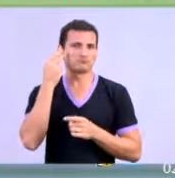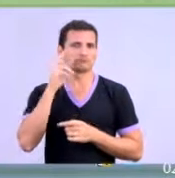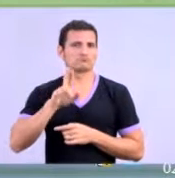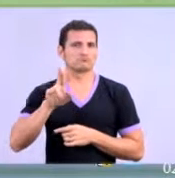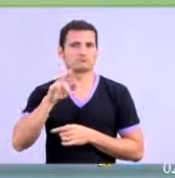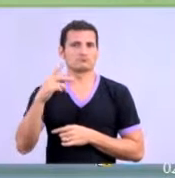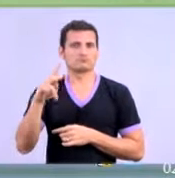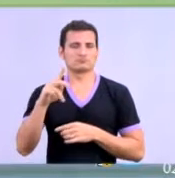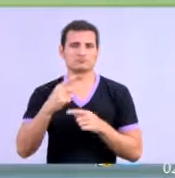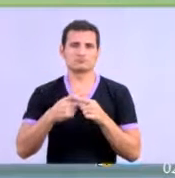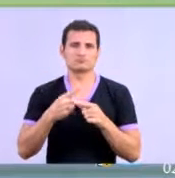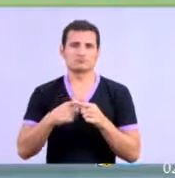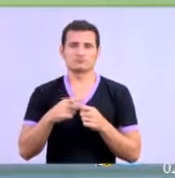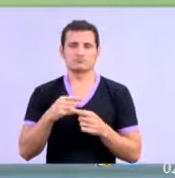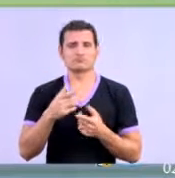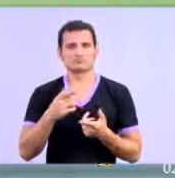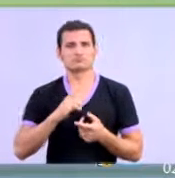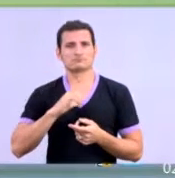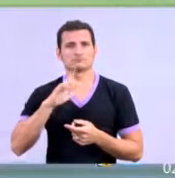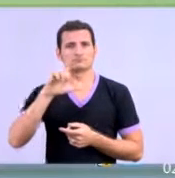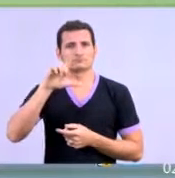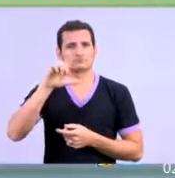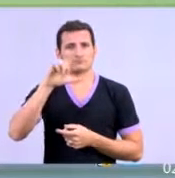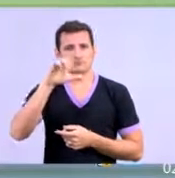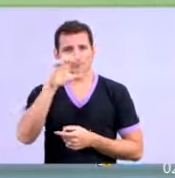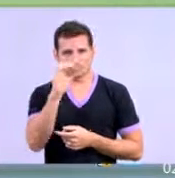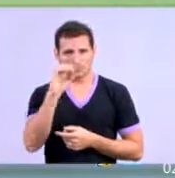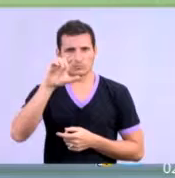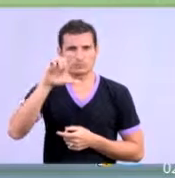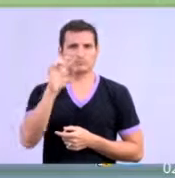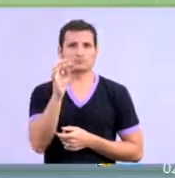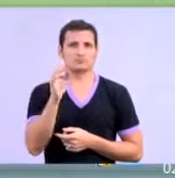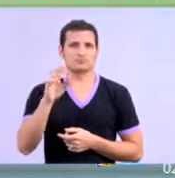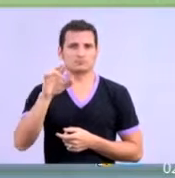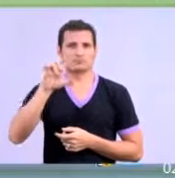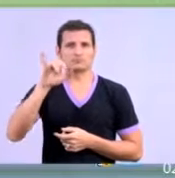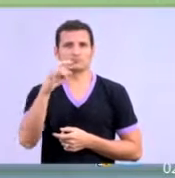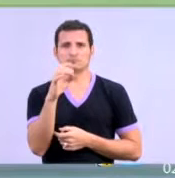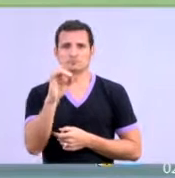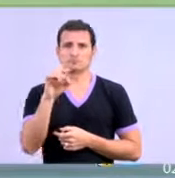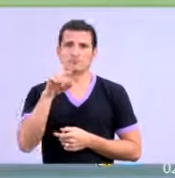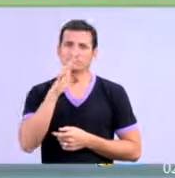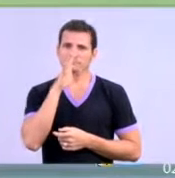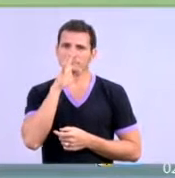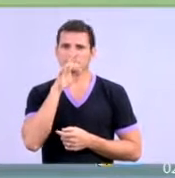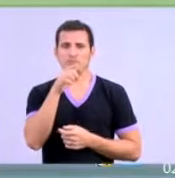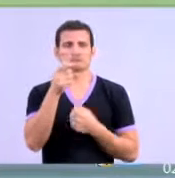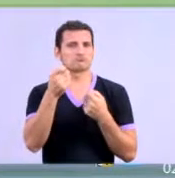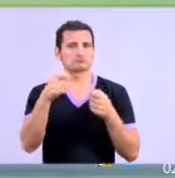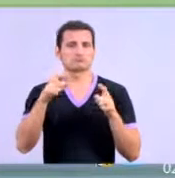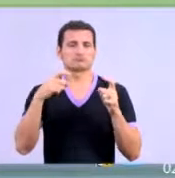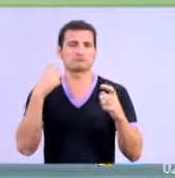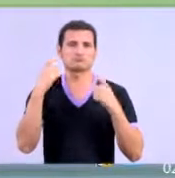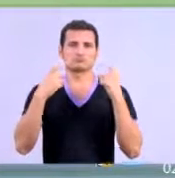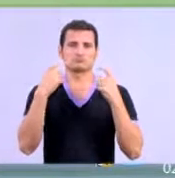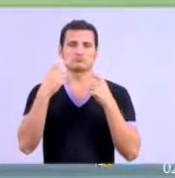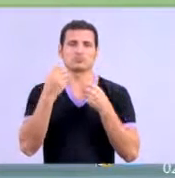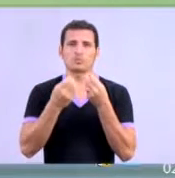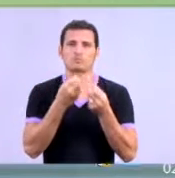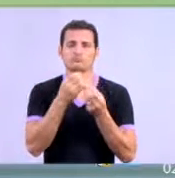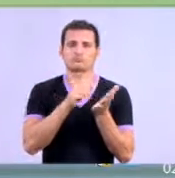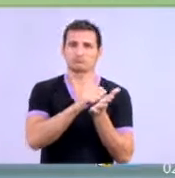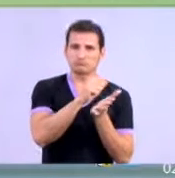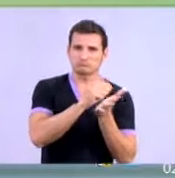quê? Porque você tem um coletor de lixo que faz isso automático. Você não precisa ficar se preocupando em